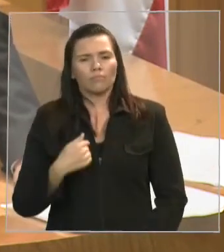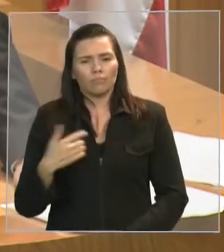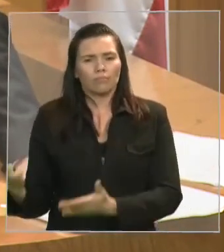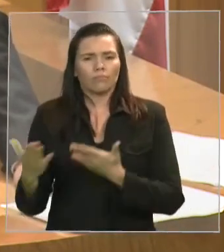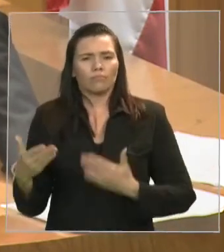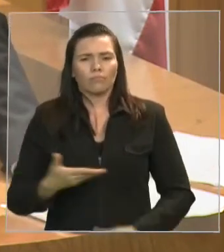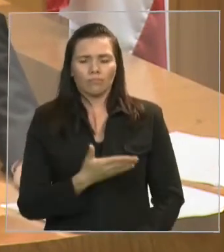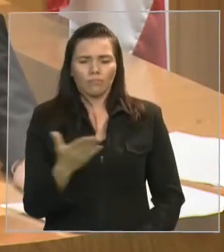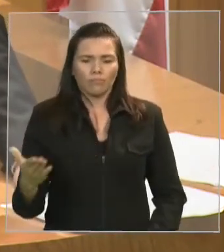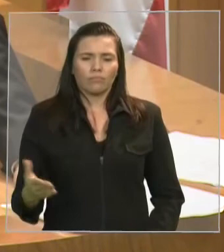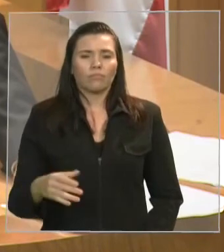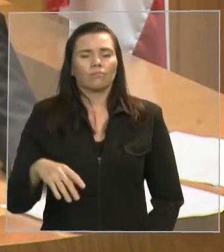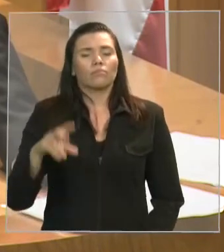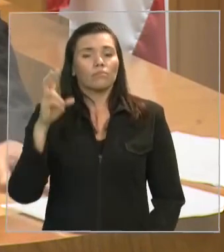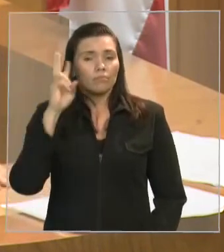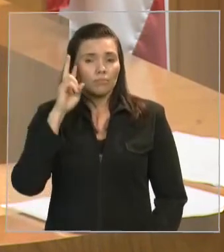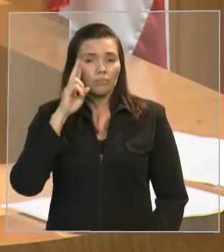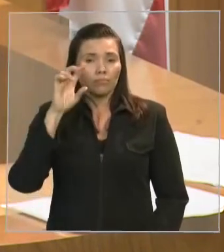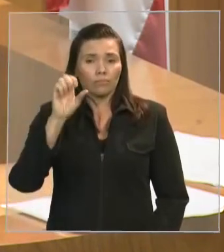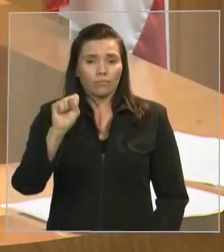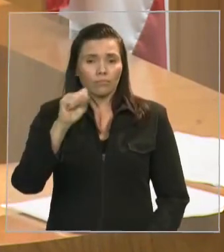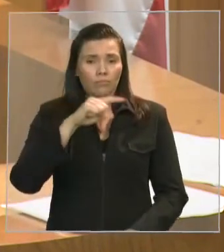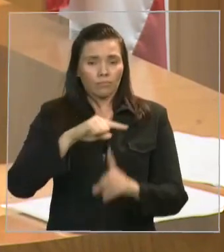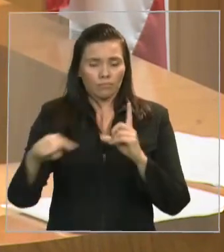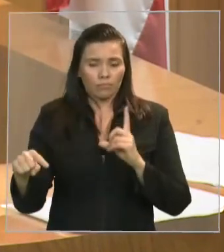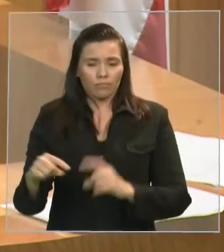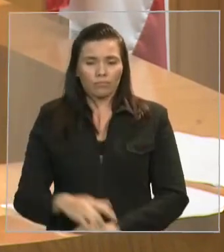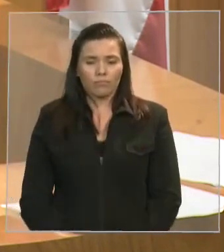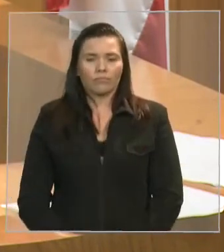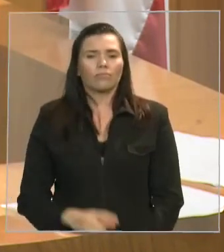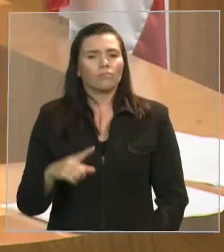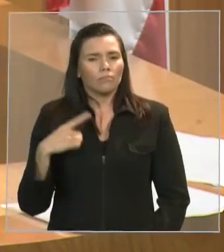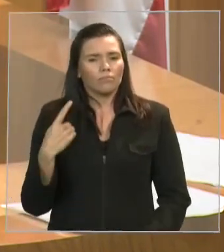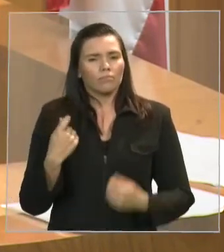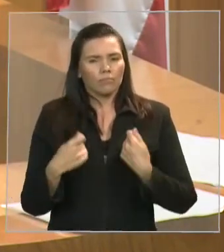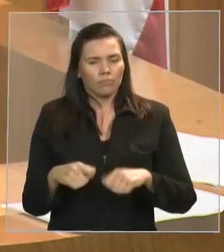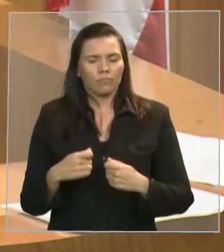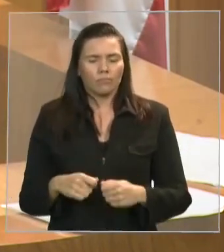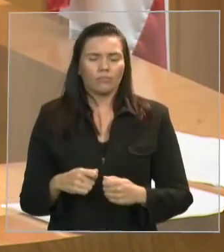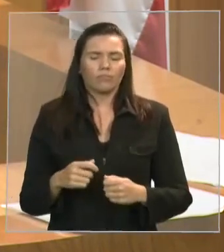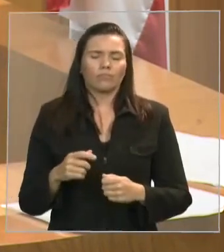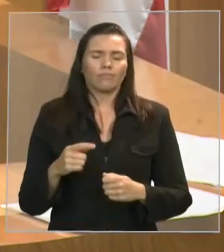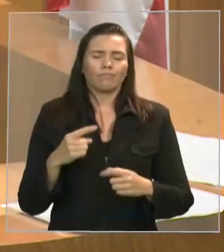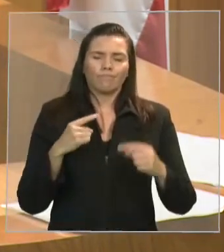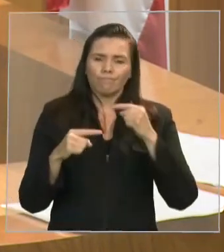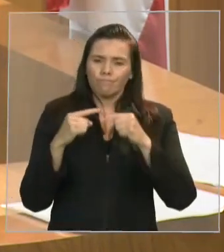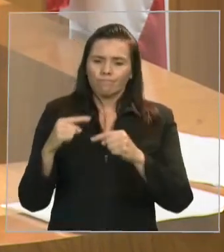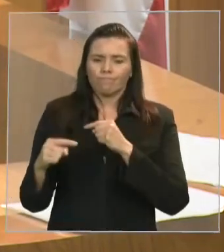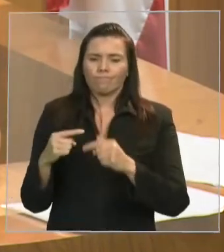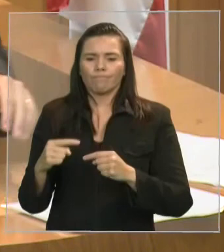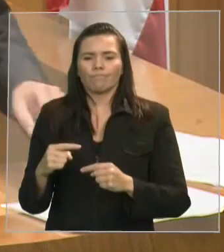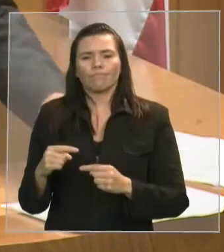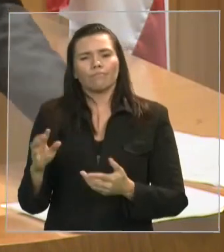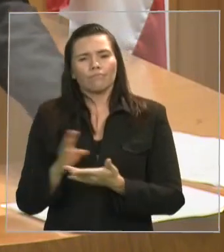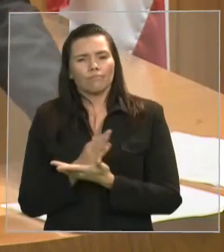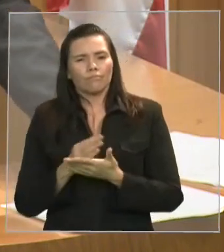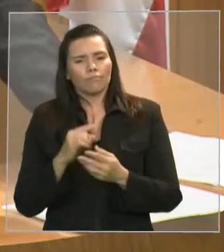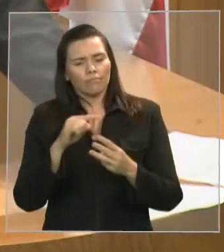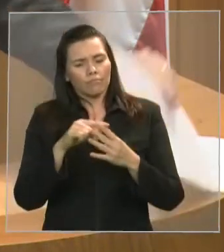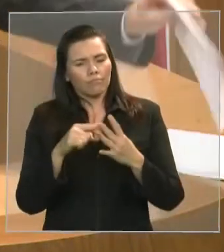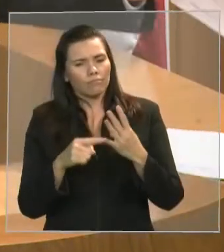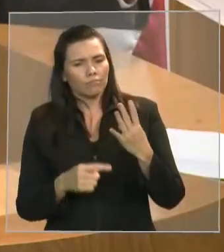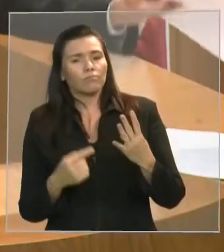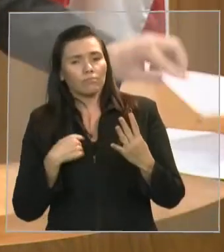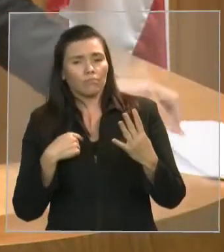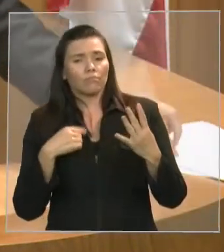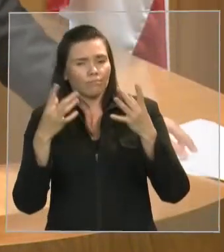segunda-feira, 8h30 da manhã, para que a gente possa debater esses pontos que trouxe aqui e outros que acabam com